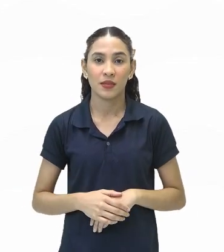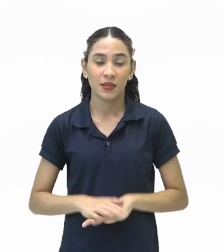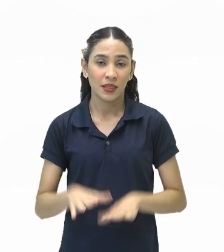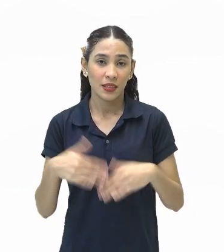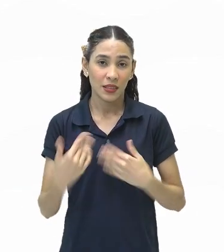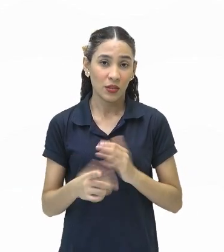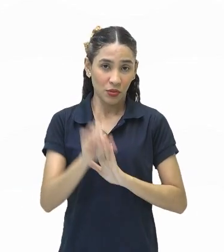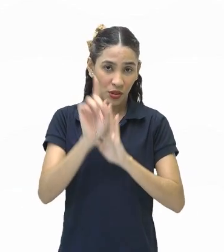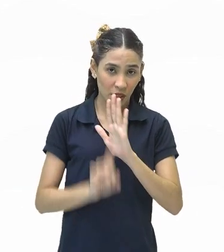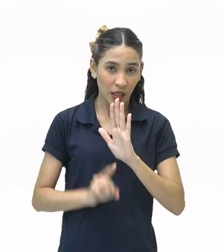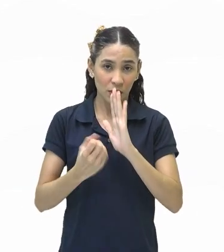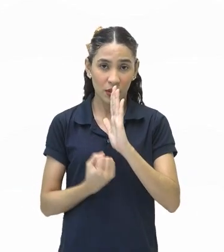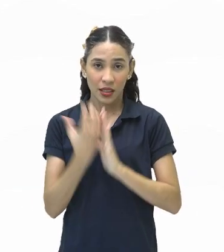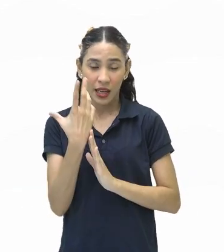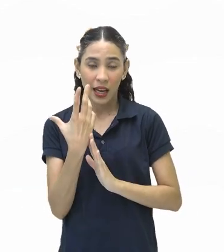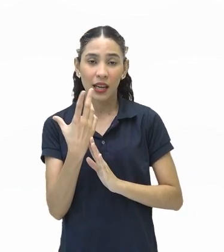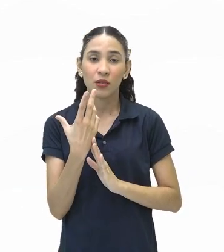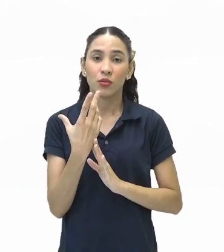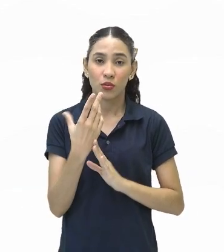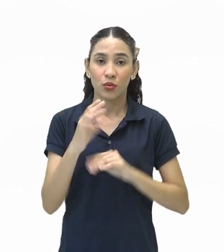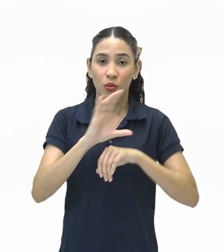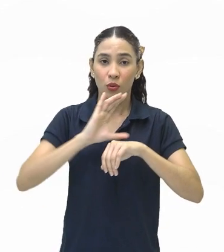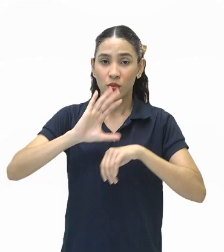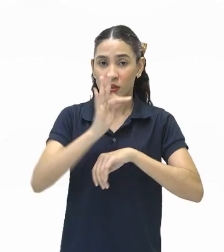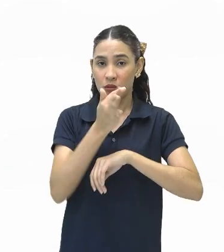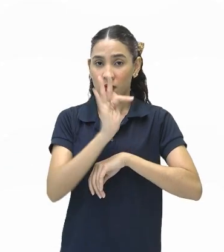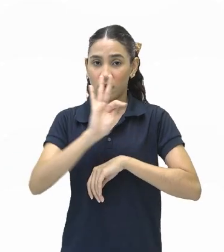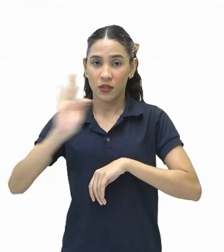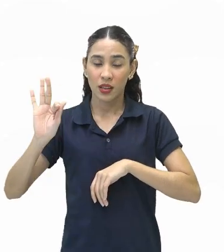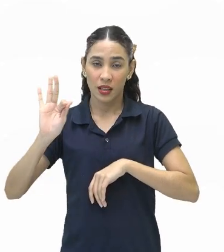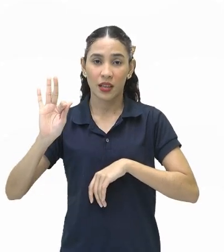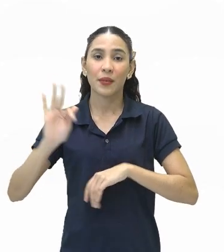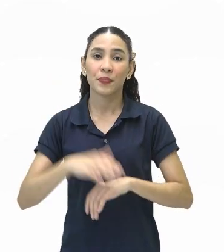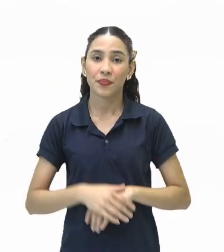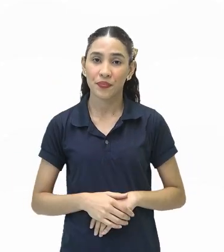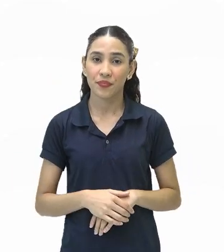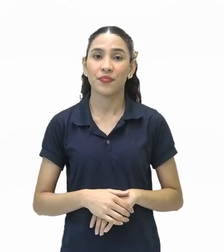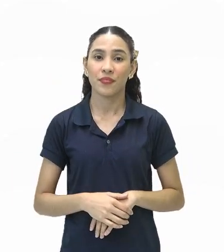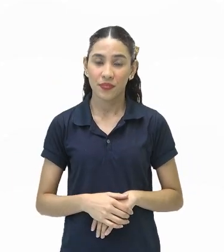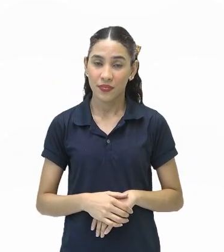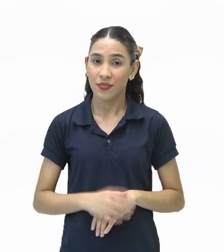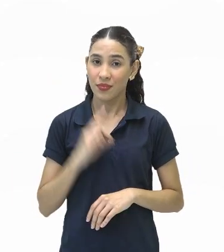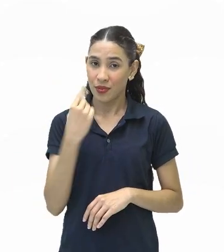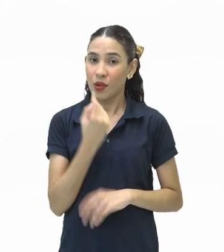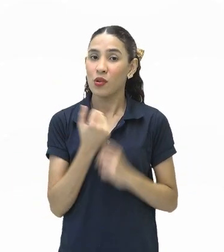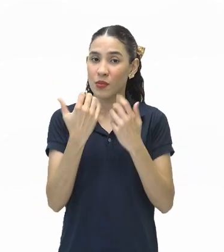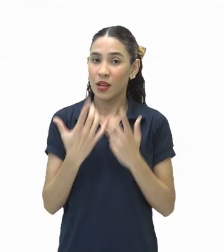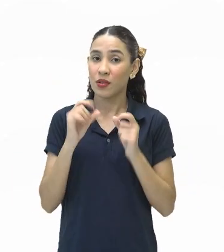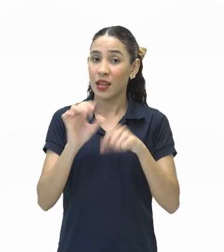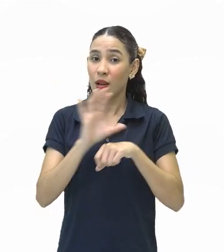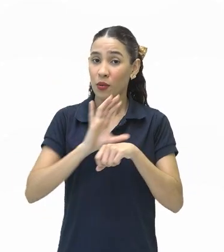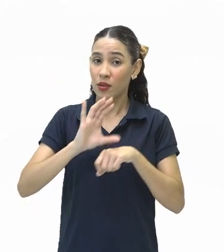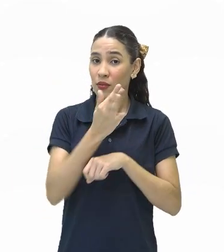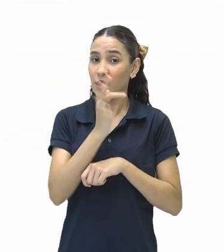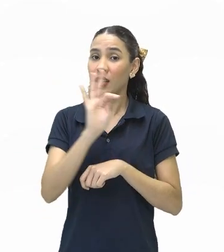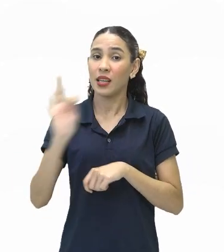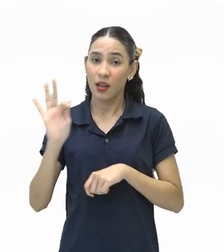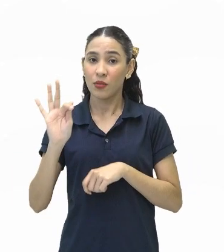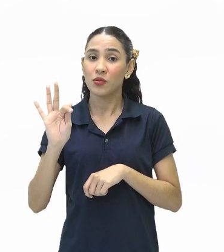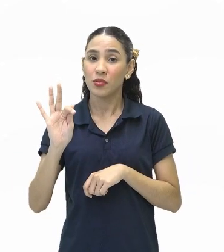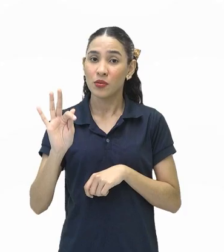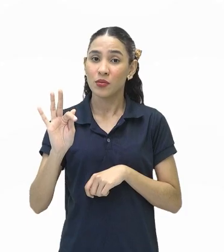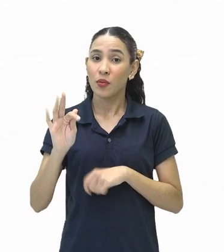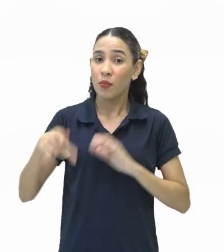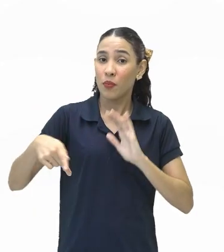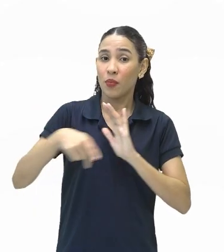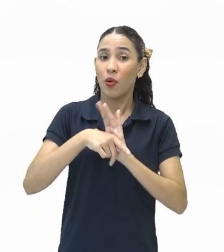esse direito estabelecido pela Constituição Federal. Tá? Nós estamos falando da nossa Constituição Federal